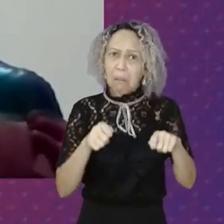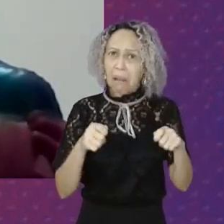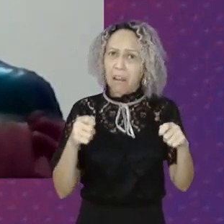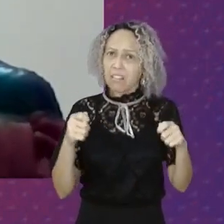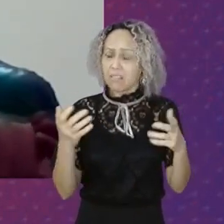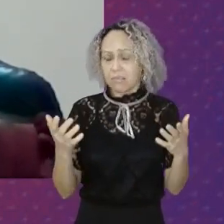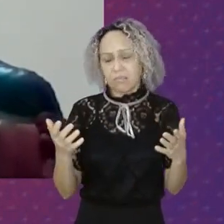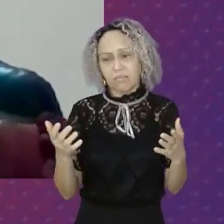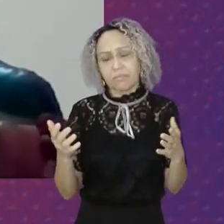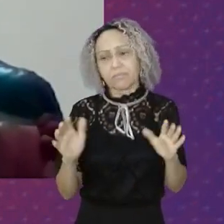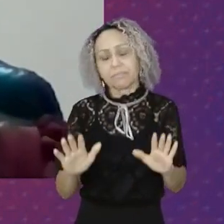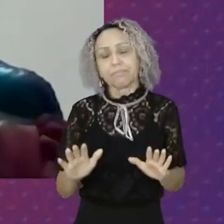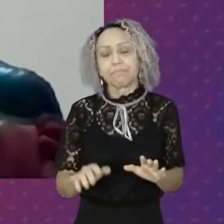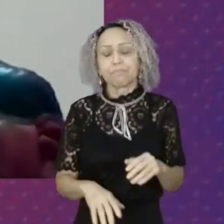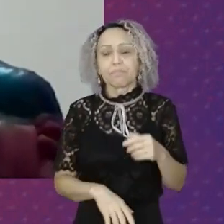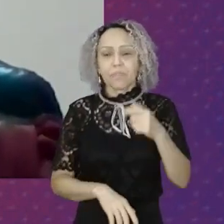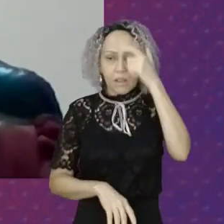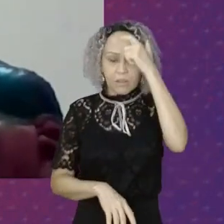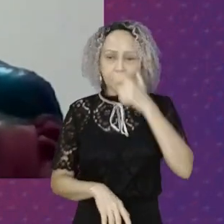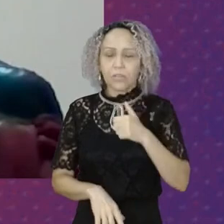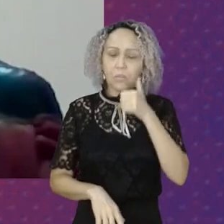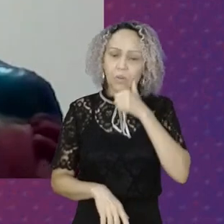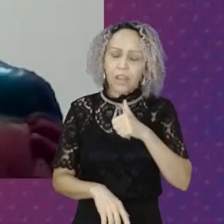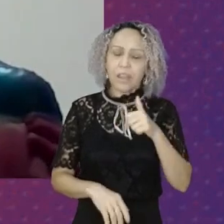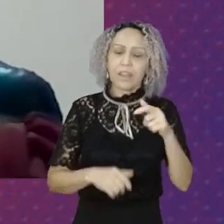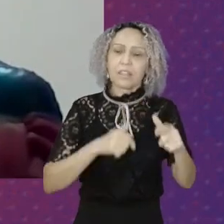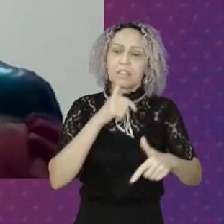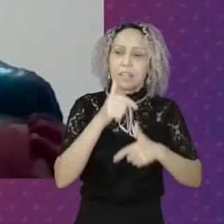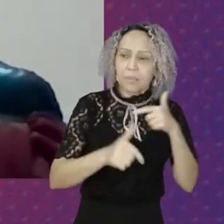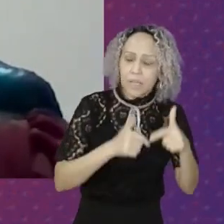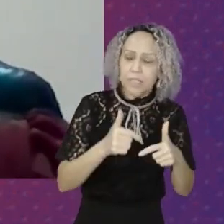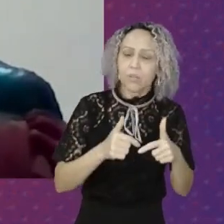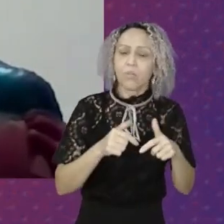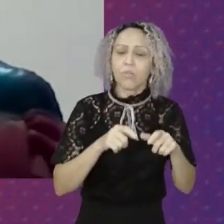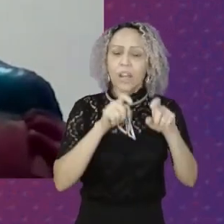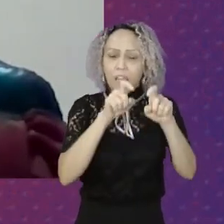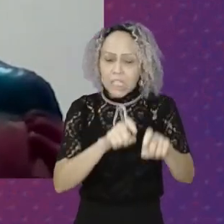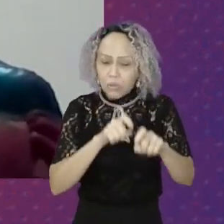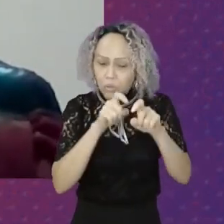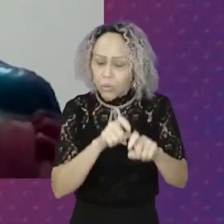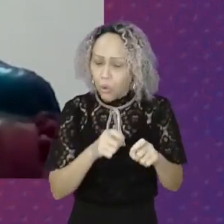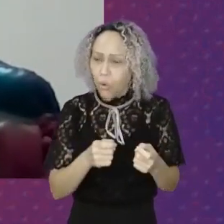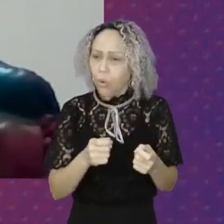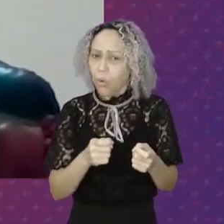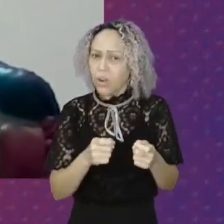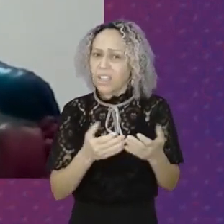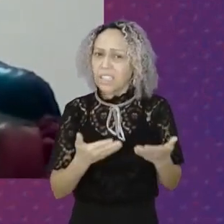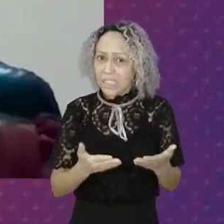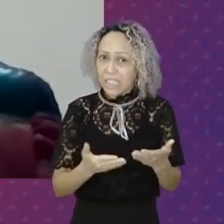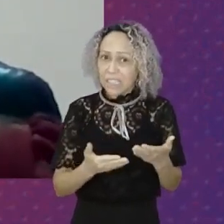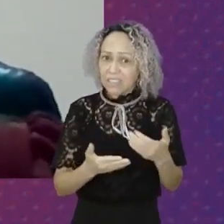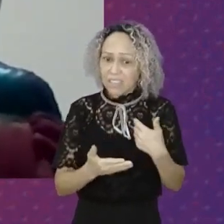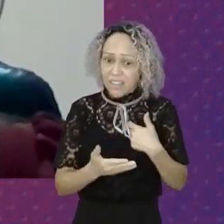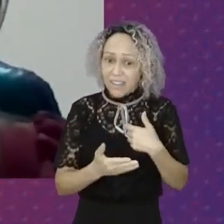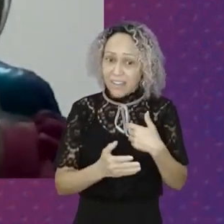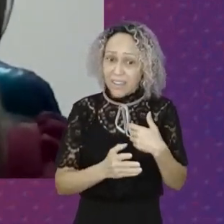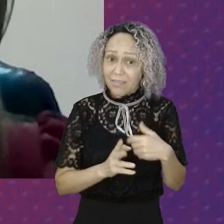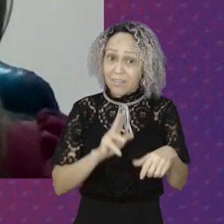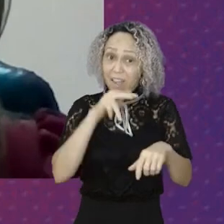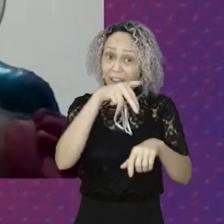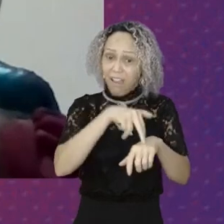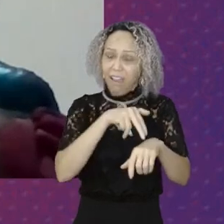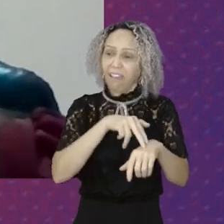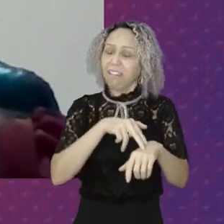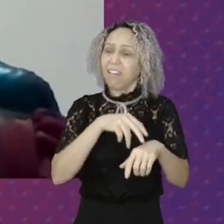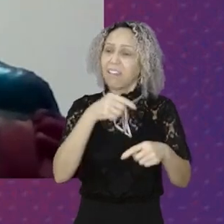além de ser mulher, ser trabalhadora, uma agricultora, então ocupar esse espaço me deixa muito